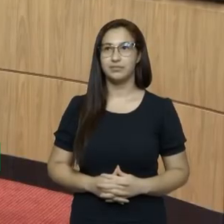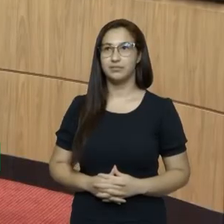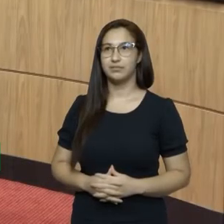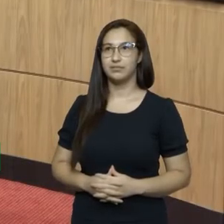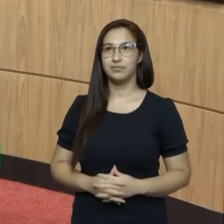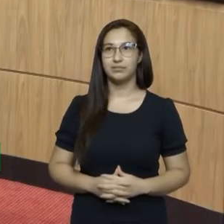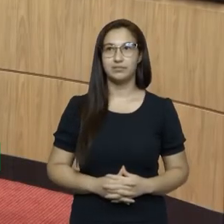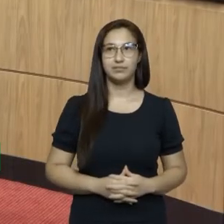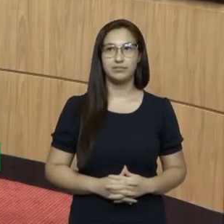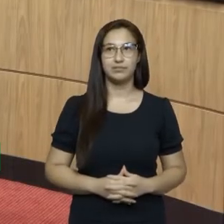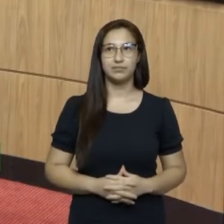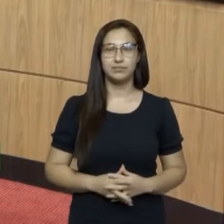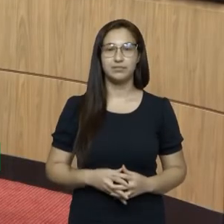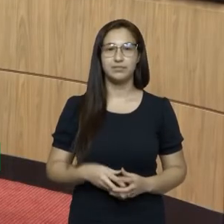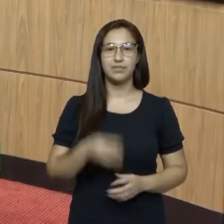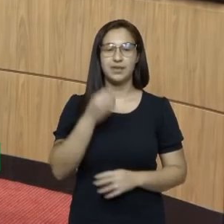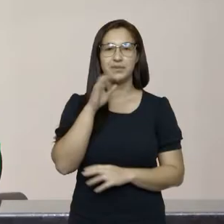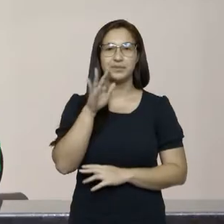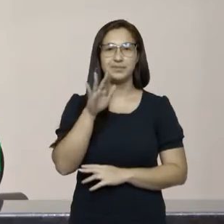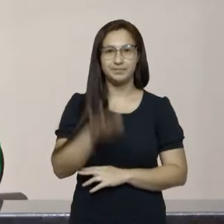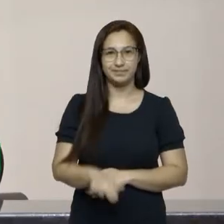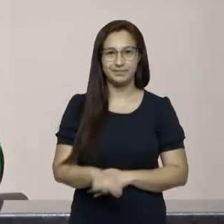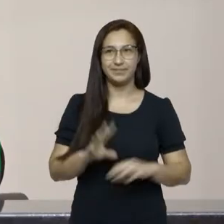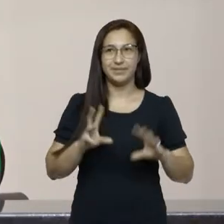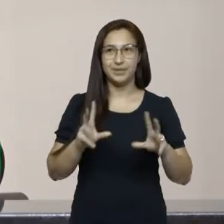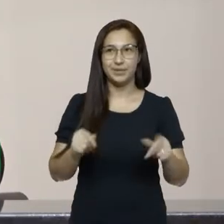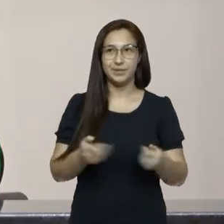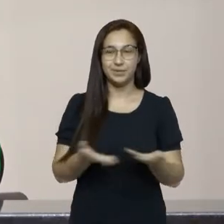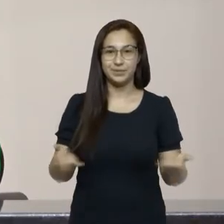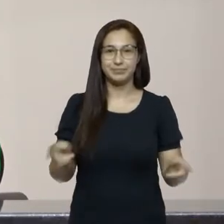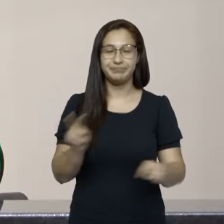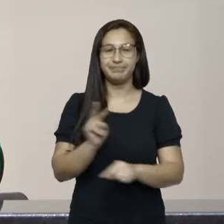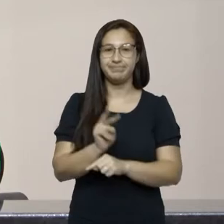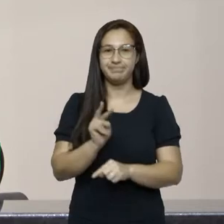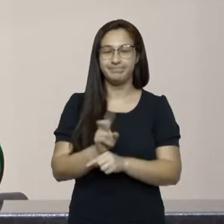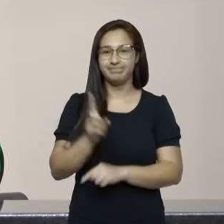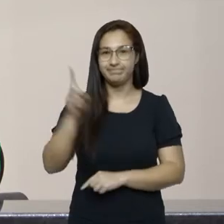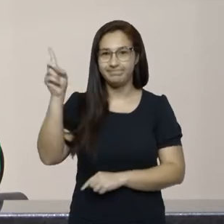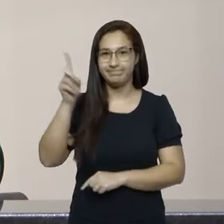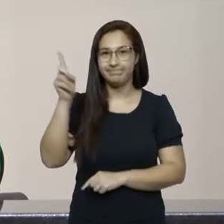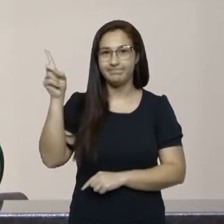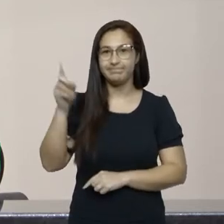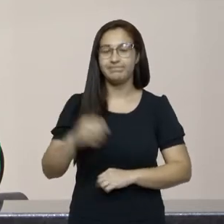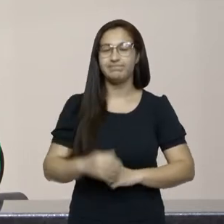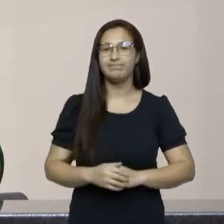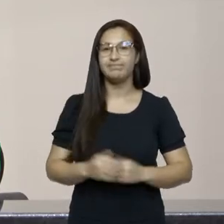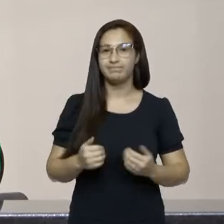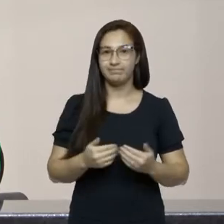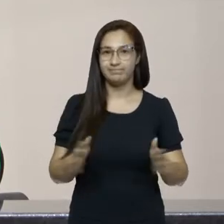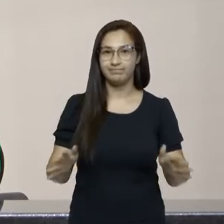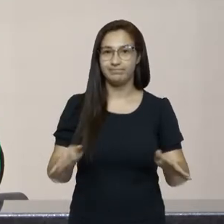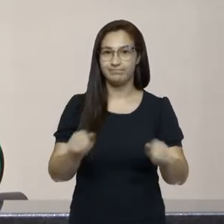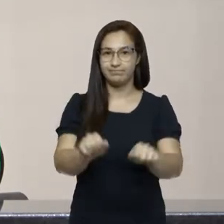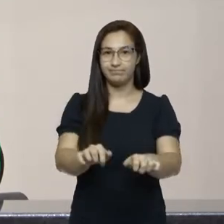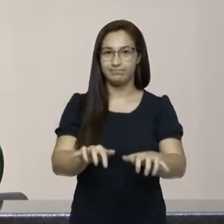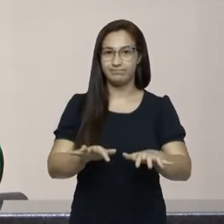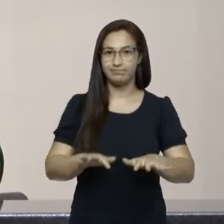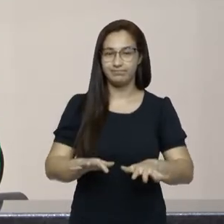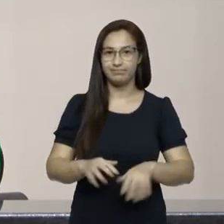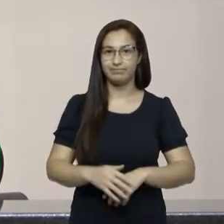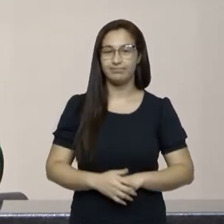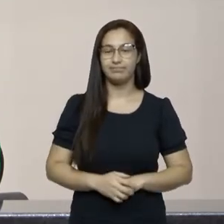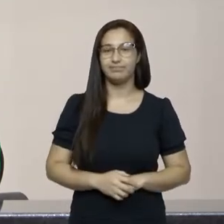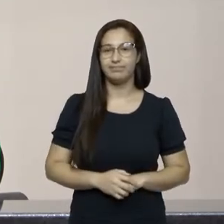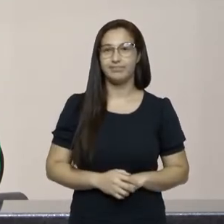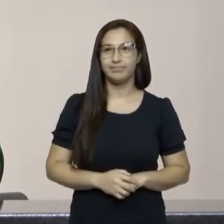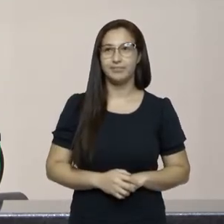Danoan, boa tarde a todos. Sob a proteção de Deus, declaro aberta a presente sessão.